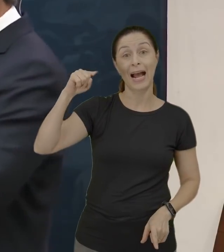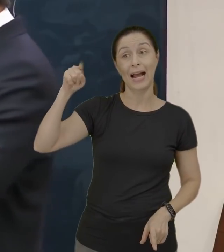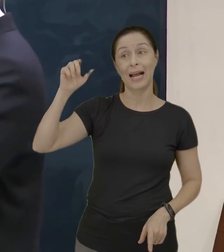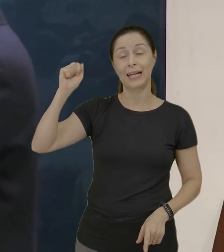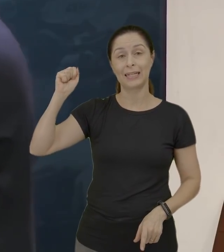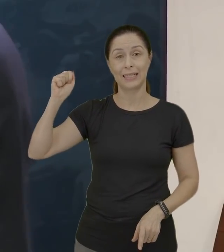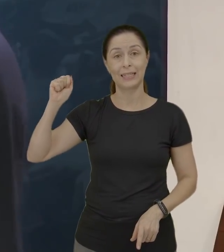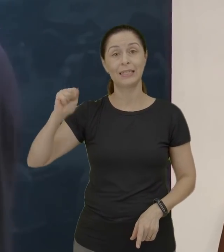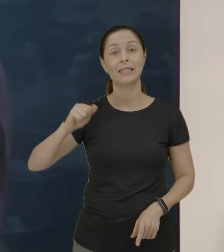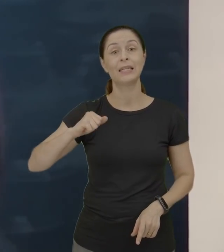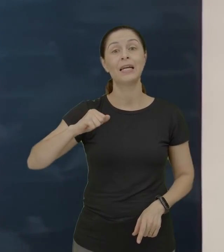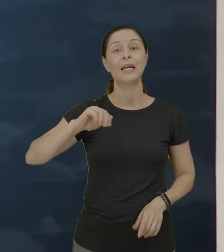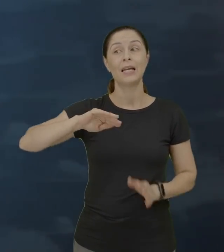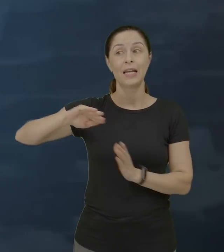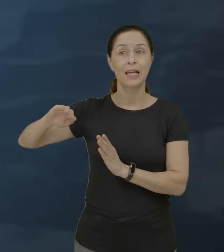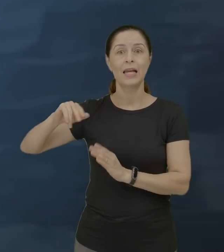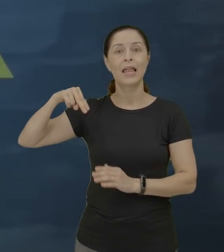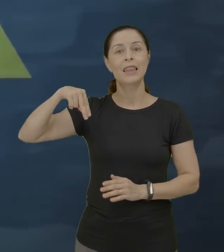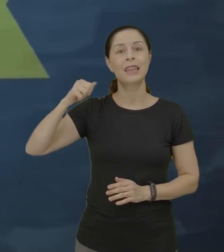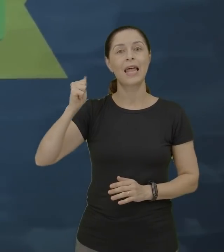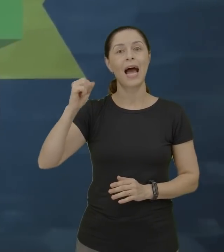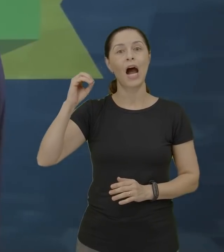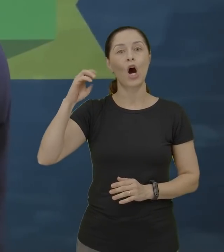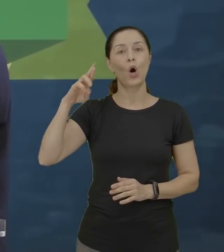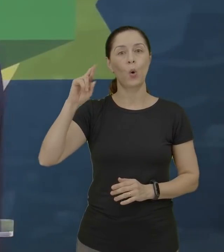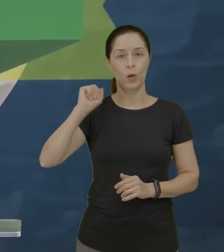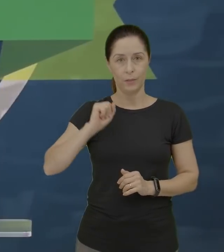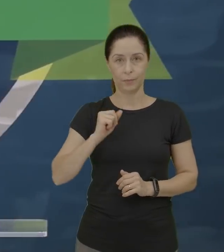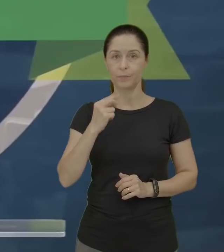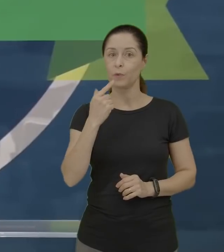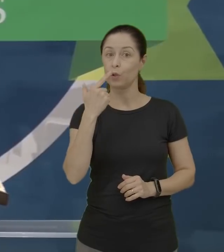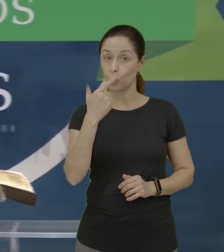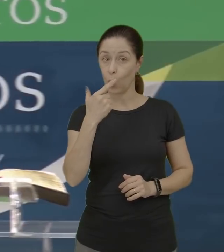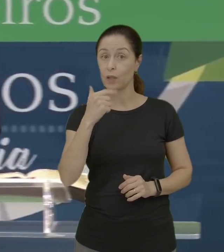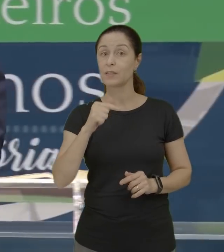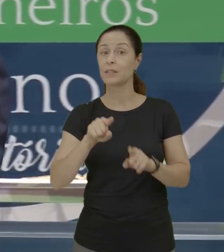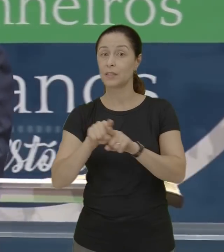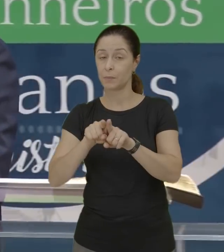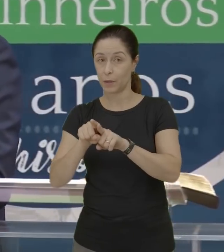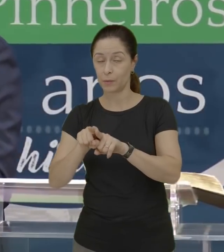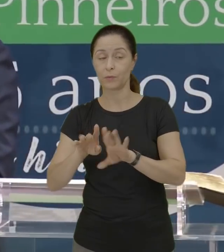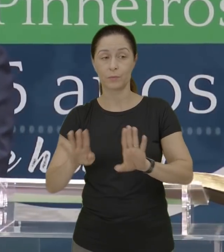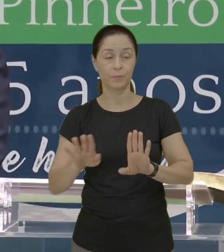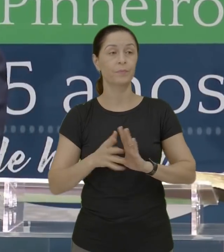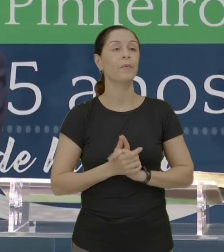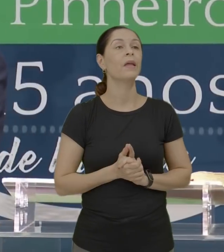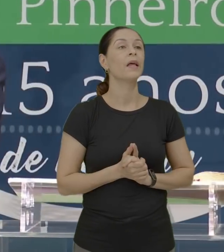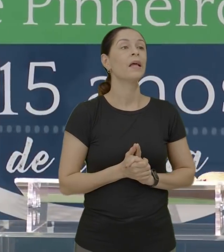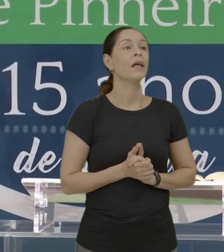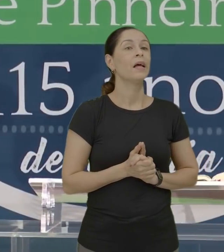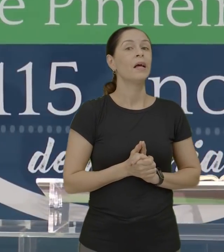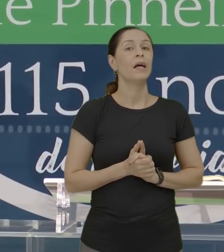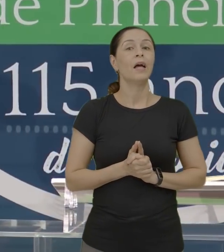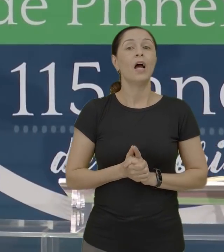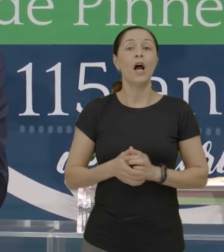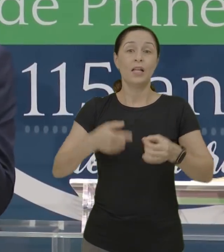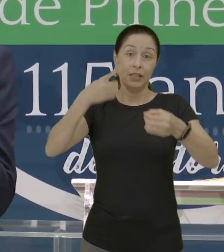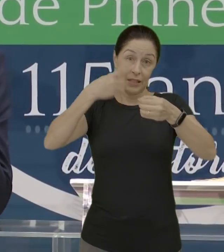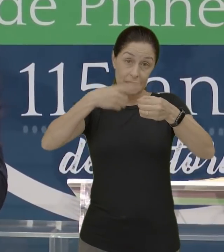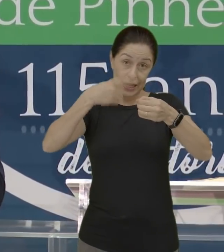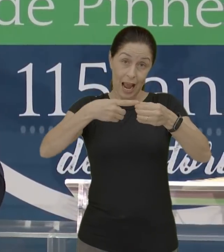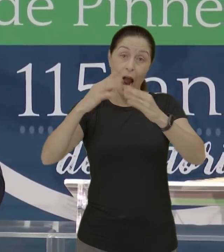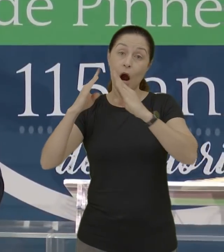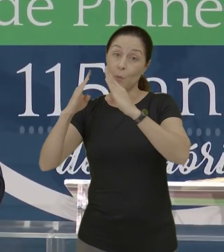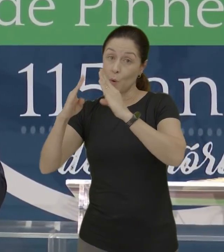e ele. Certo? Ele teve 2 irmãos. Eram 3 filhos. Eles moravam em Ur dos